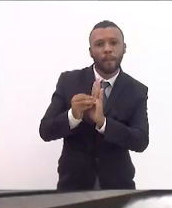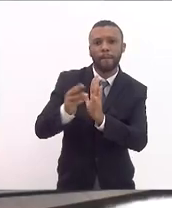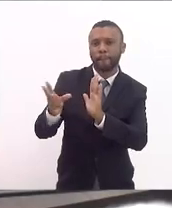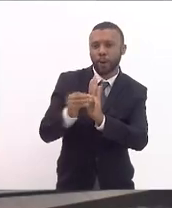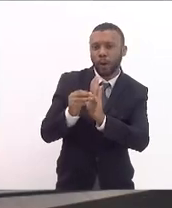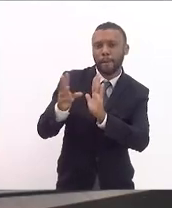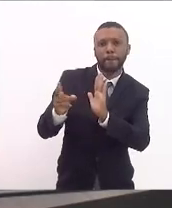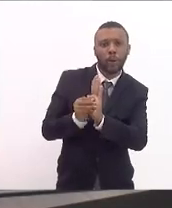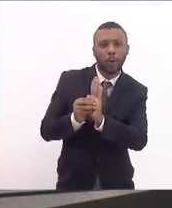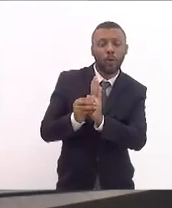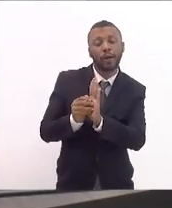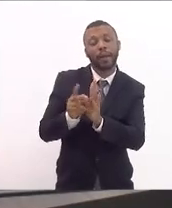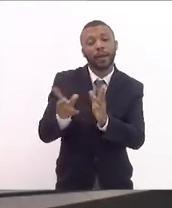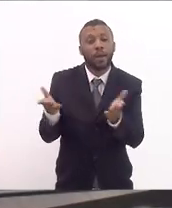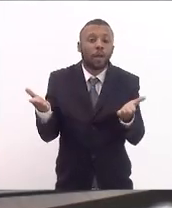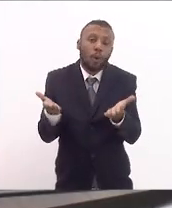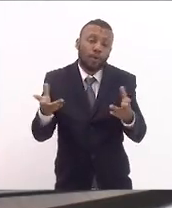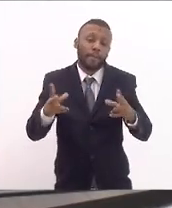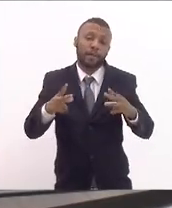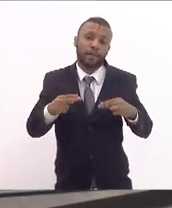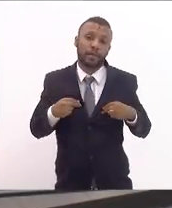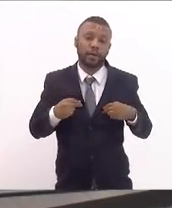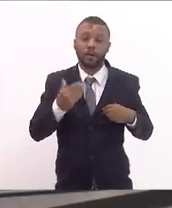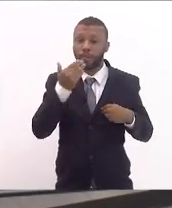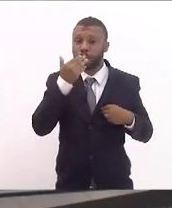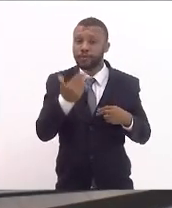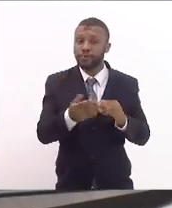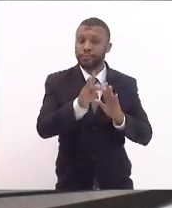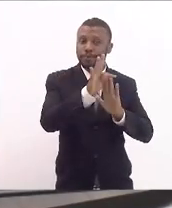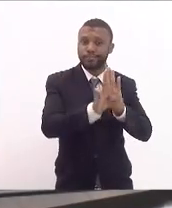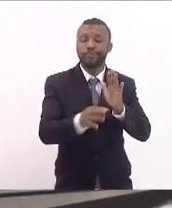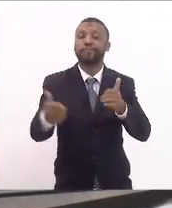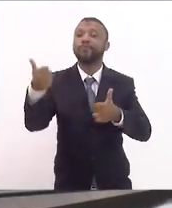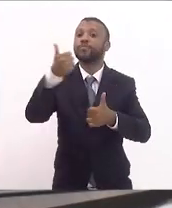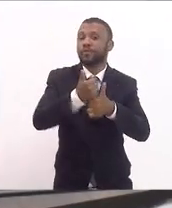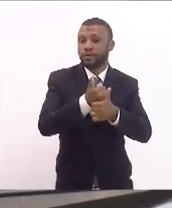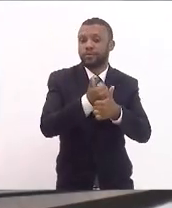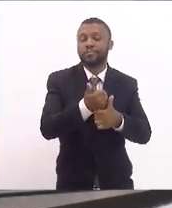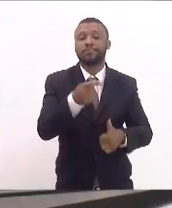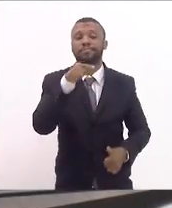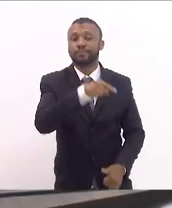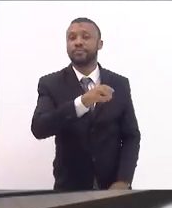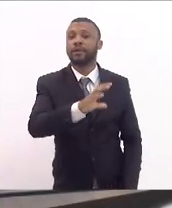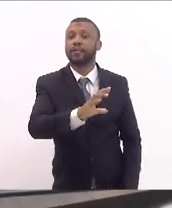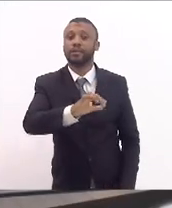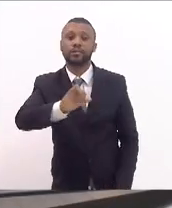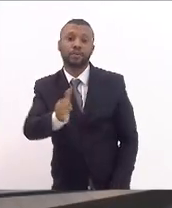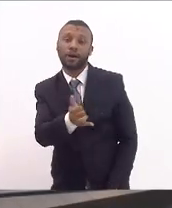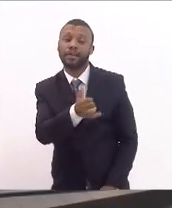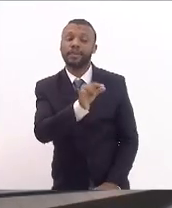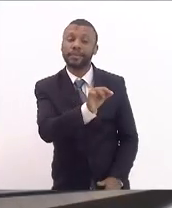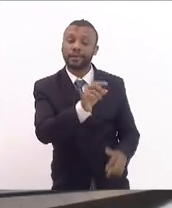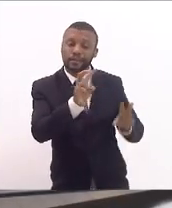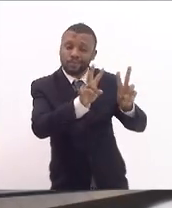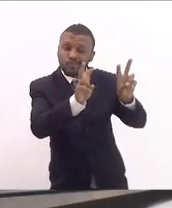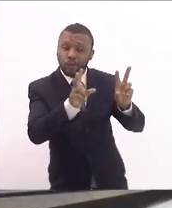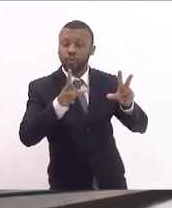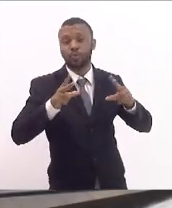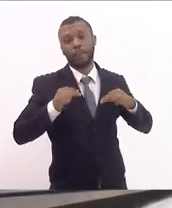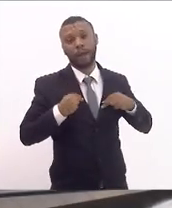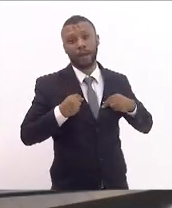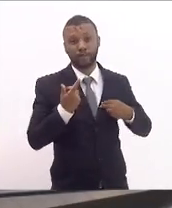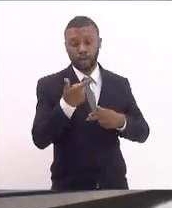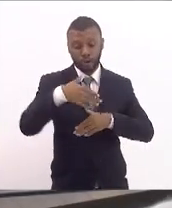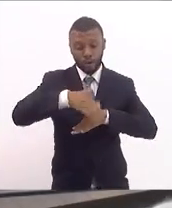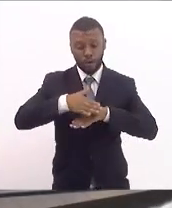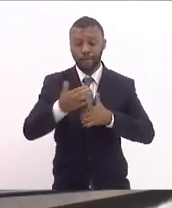e mereceu hoje um substitutivo da ccj o que no mérito voto